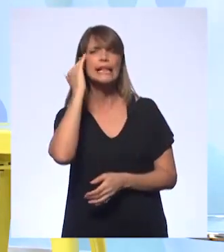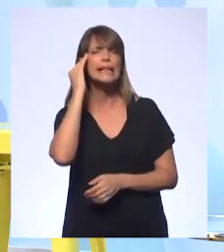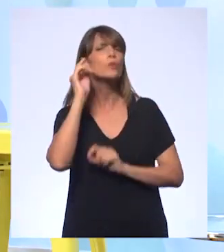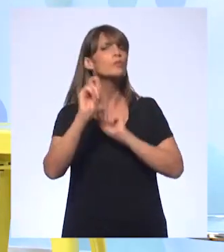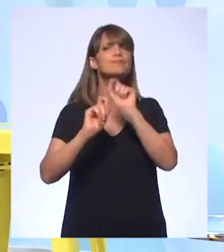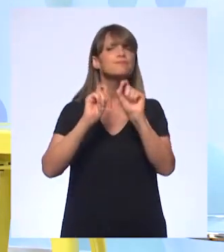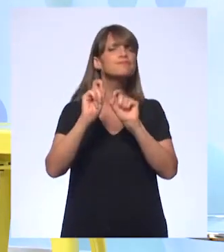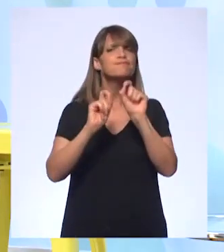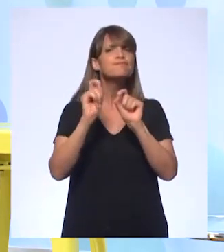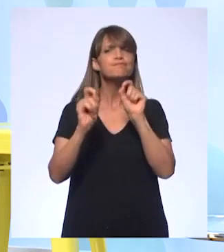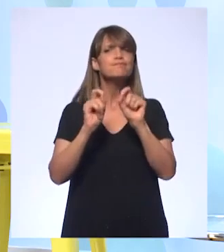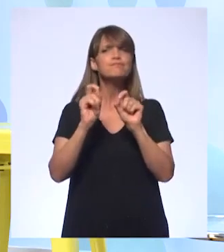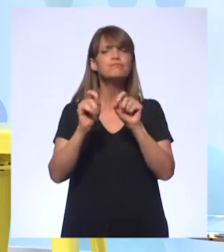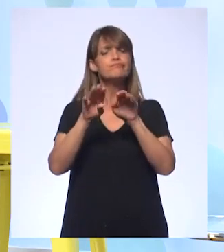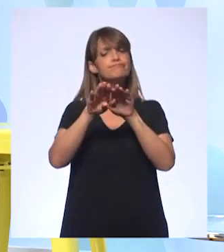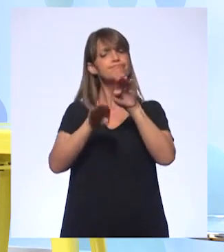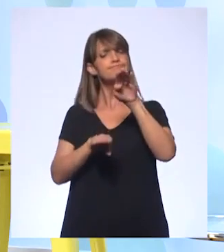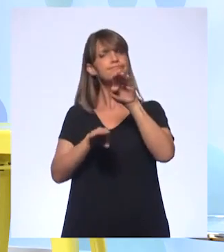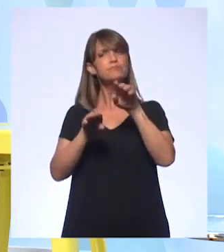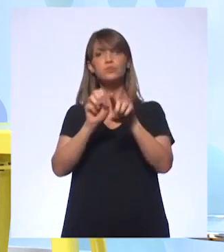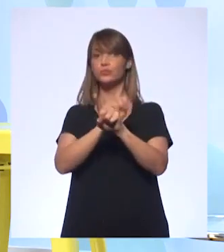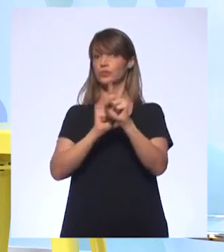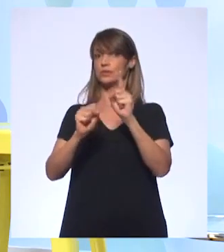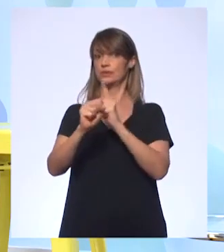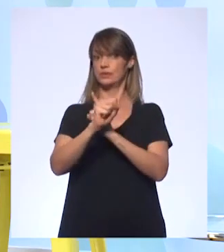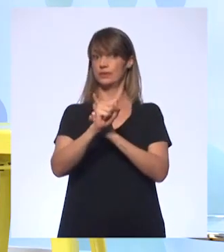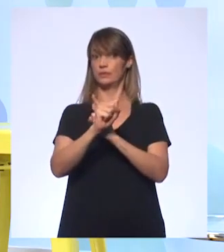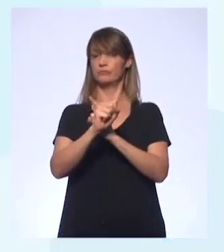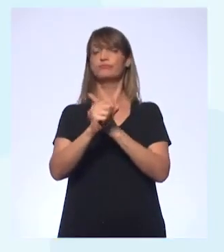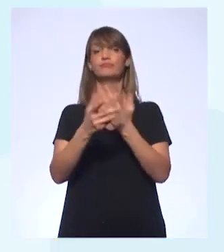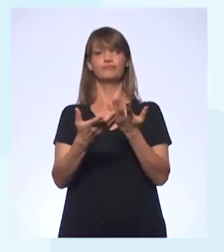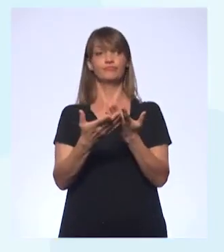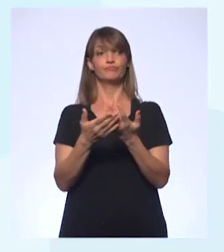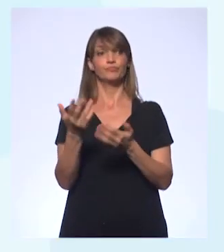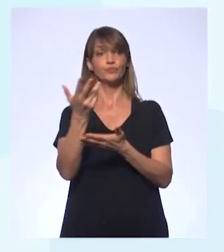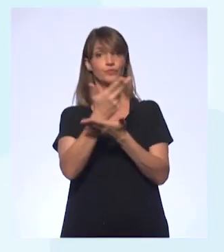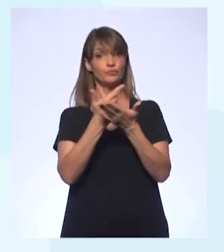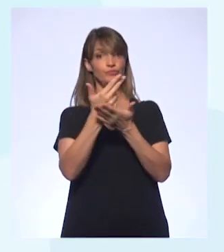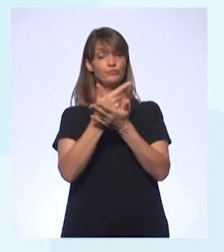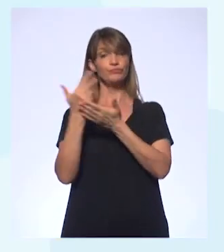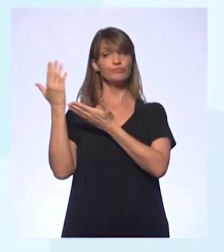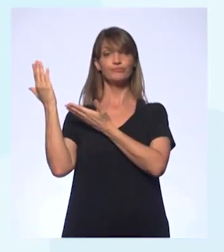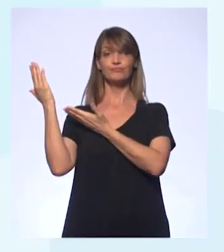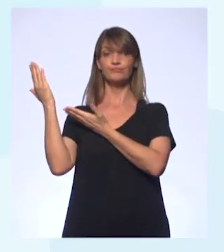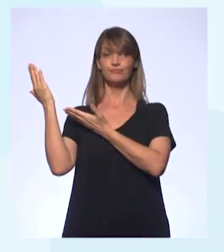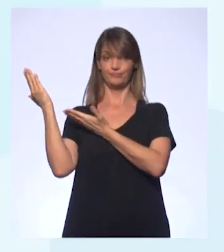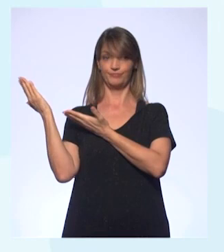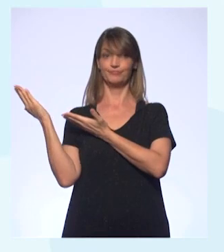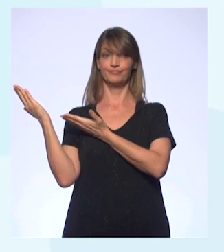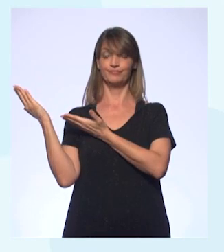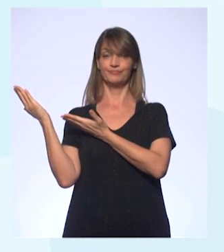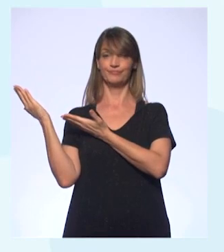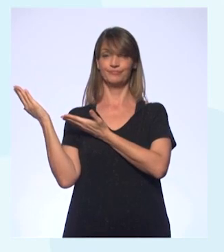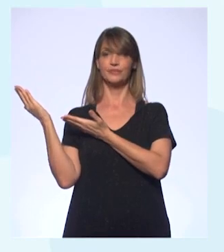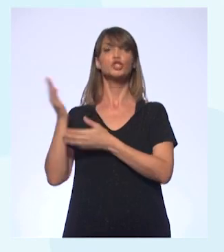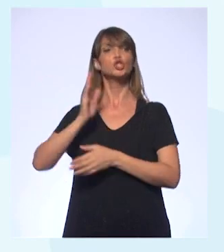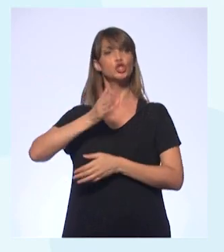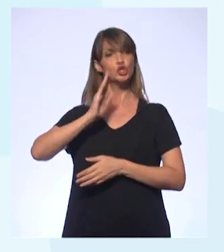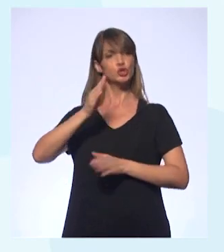entendem por desigualdade social. E é interessante que a imagem que está aparecendo para vocês é uma imagem que já